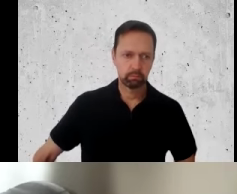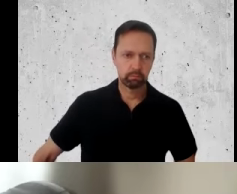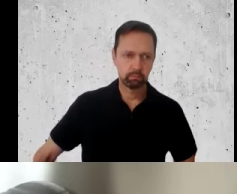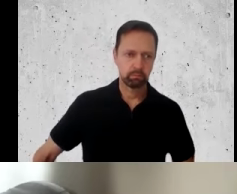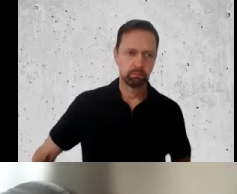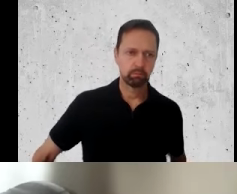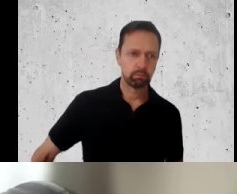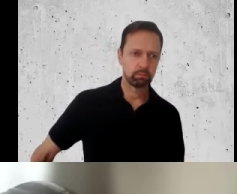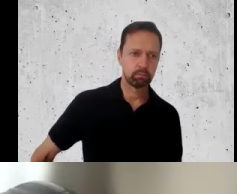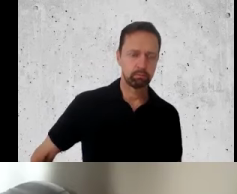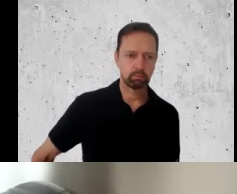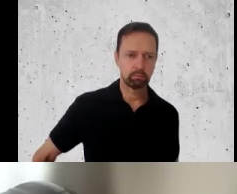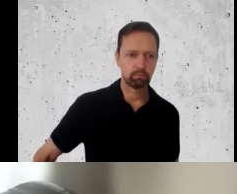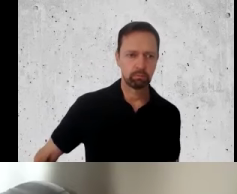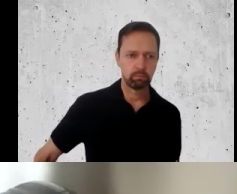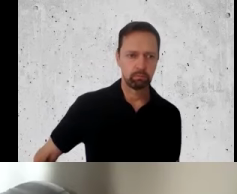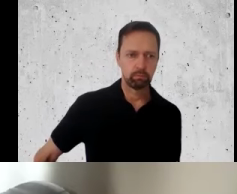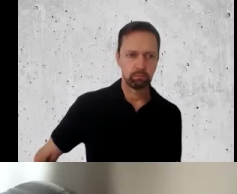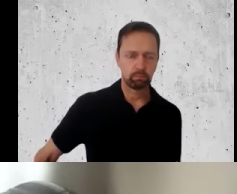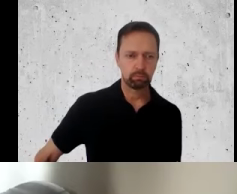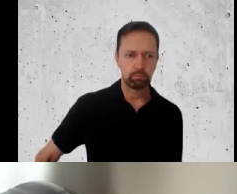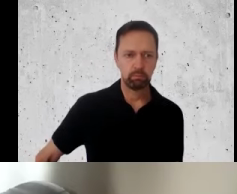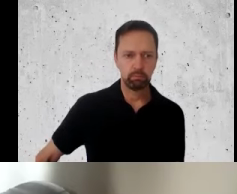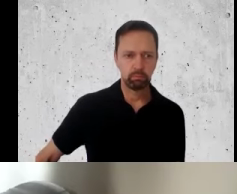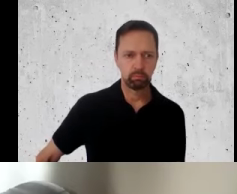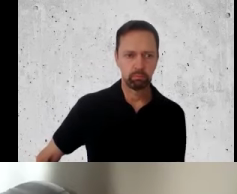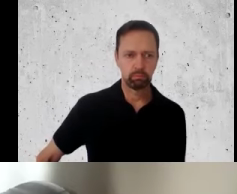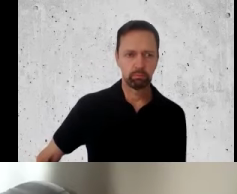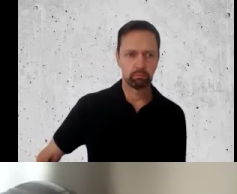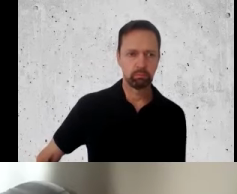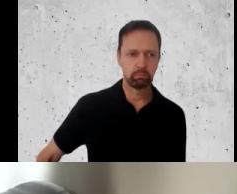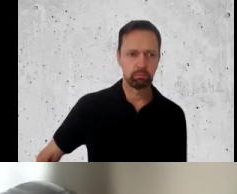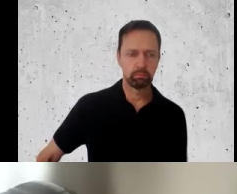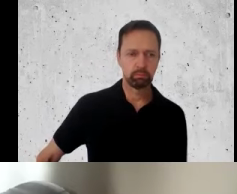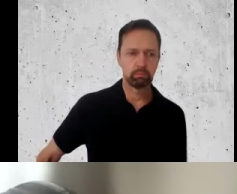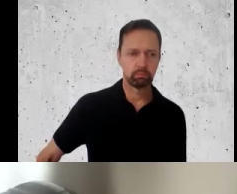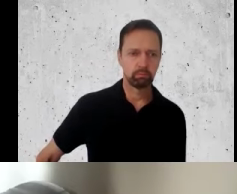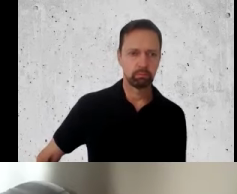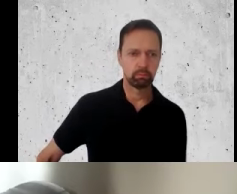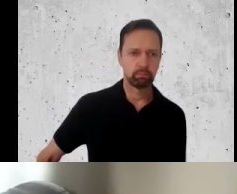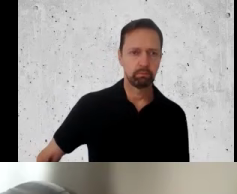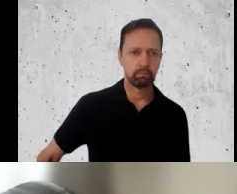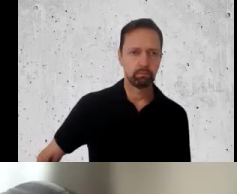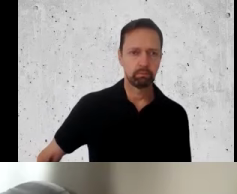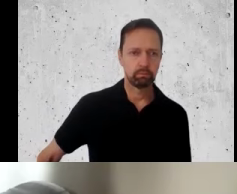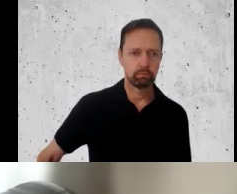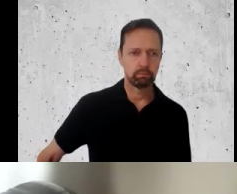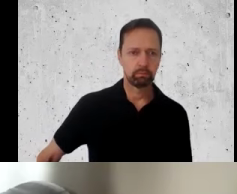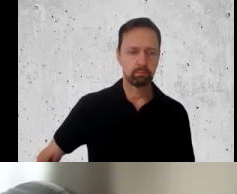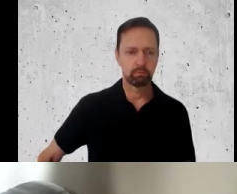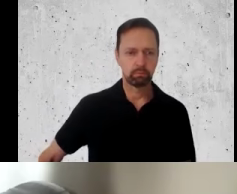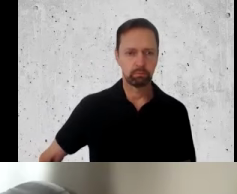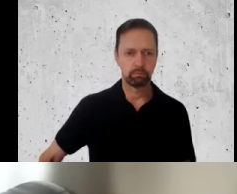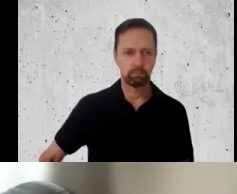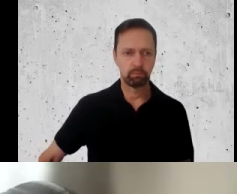mas o mercado de capitais também é extremamente importante. Tem uma governança corporativa e isso é recompensado em